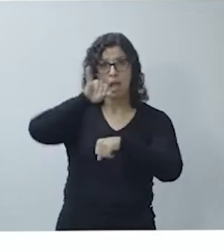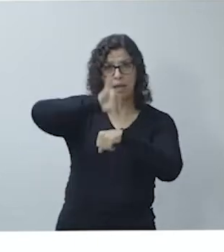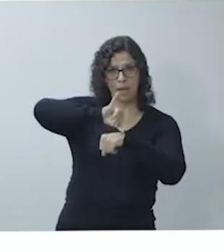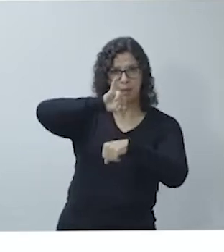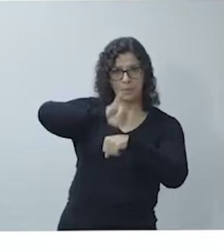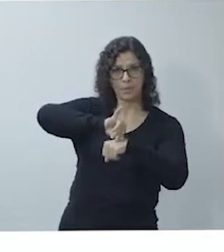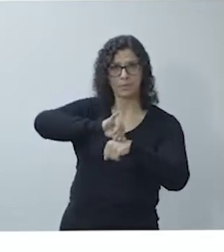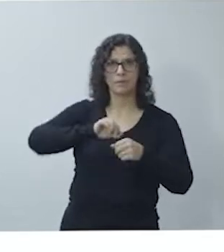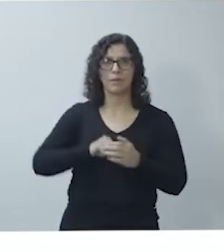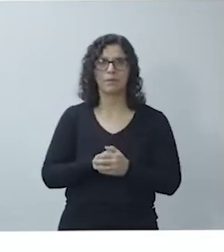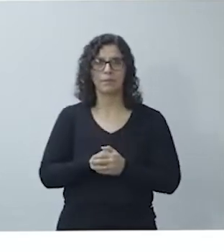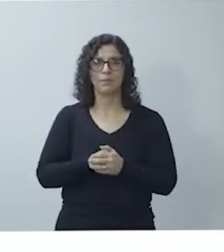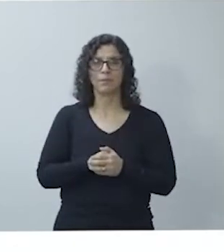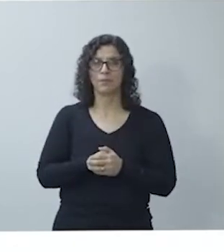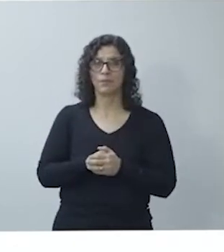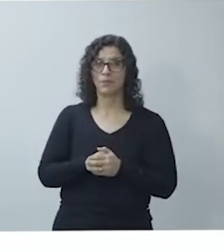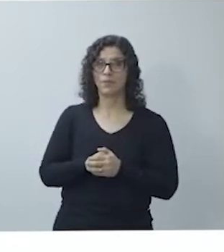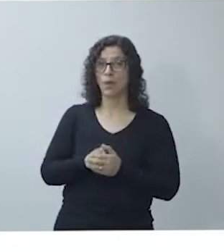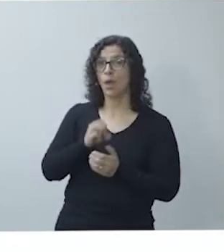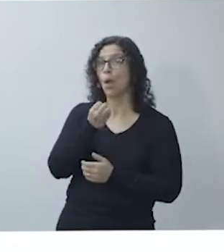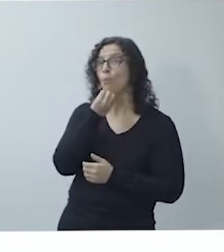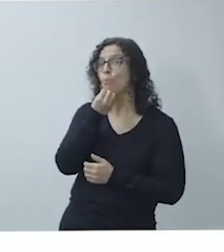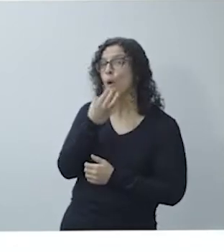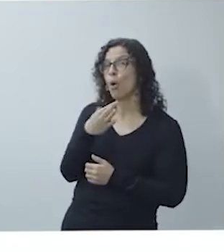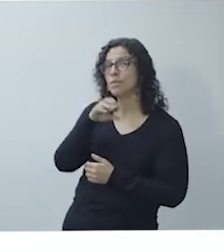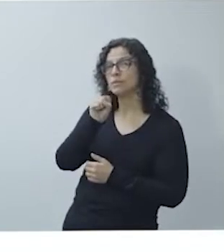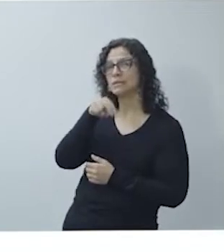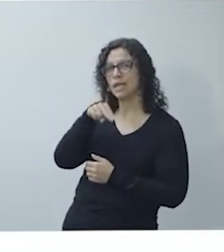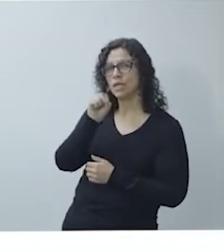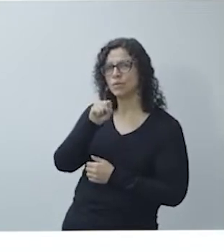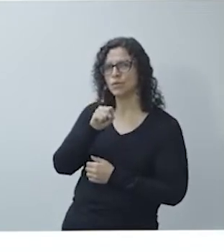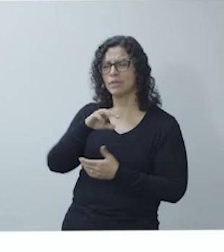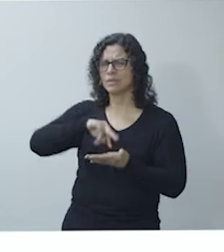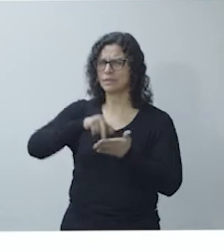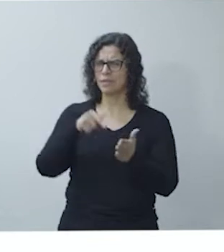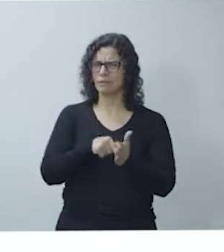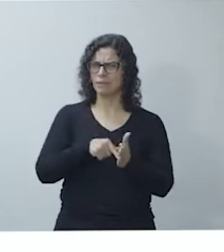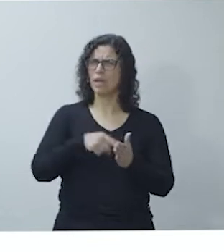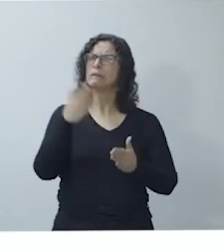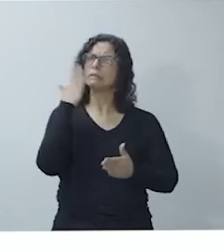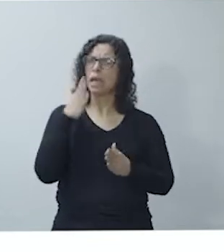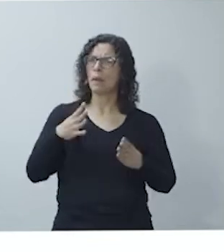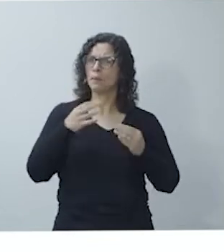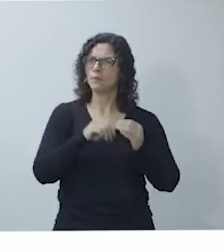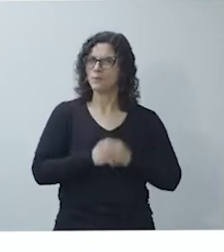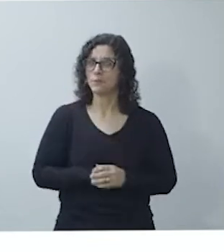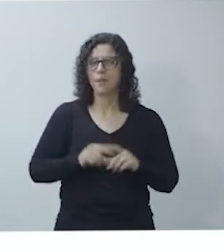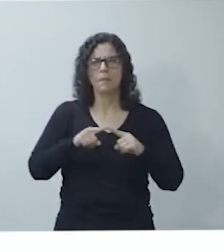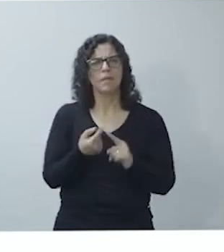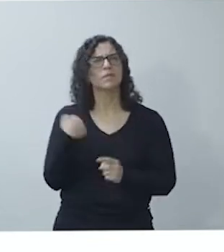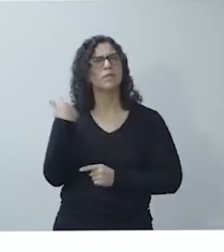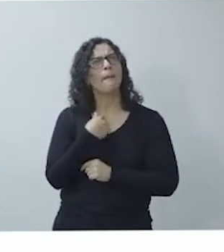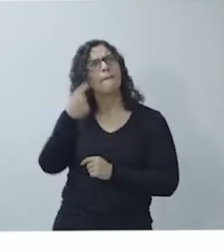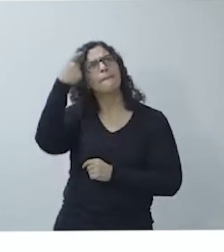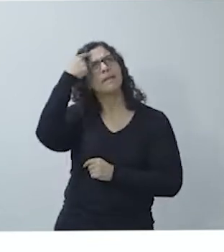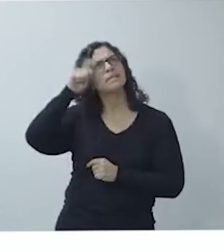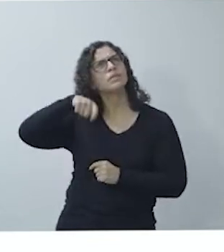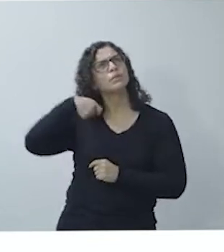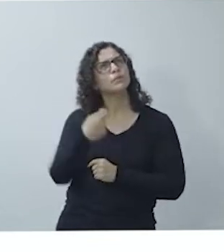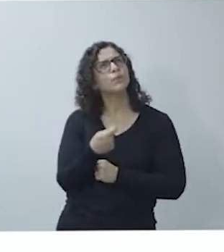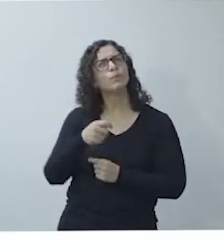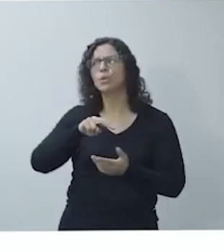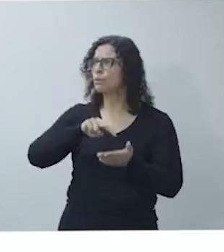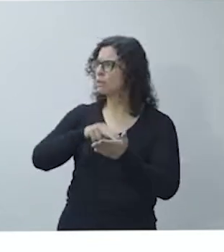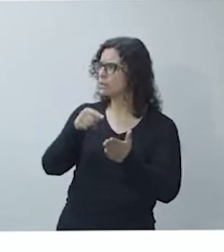capital do bom senso. Olha que interessante para nós pensarmos sobre isso. O